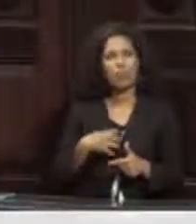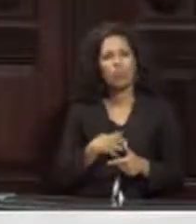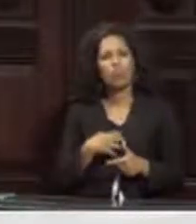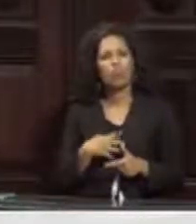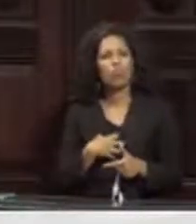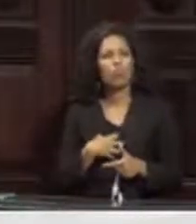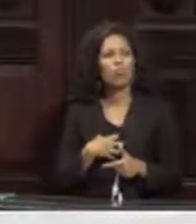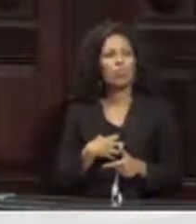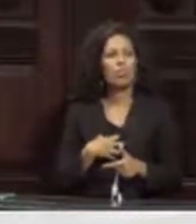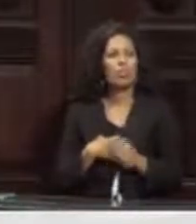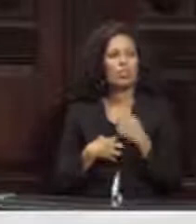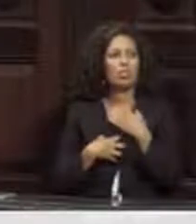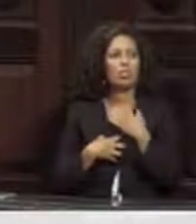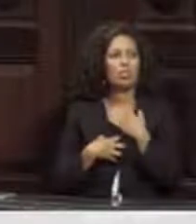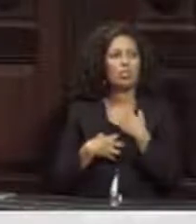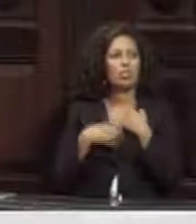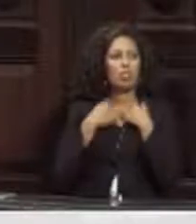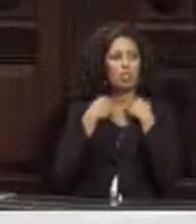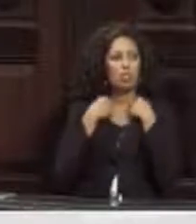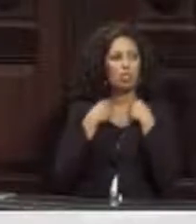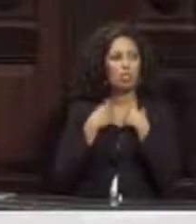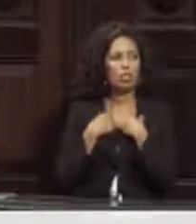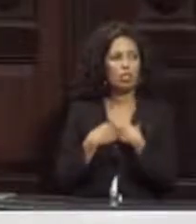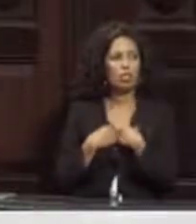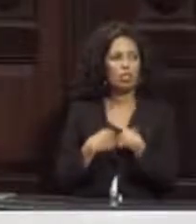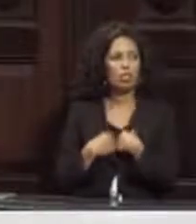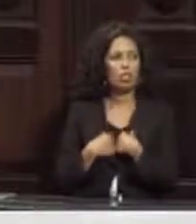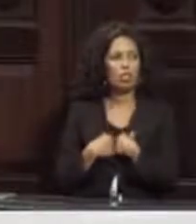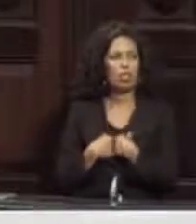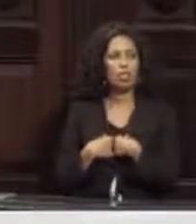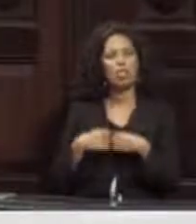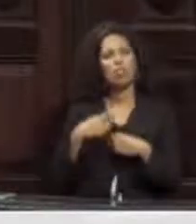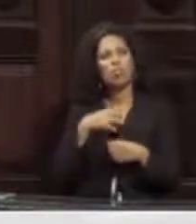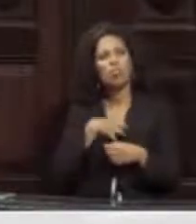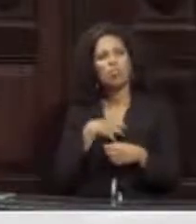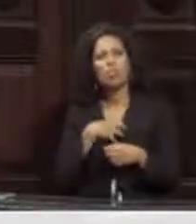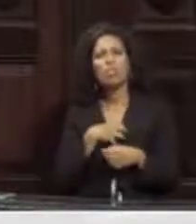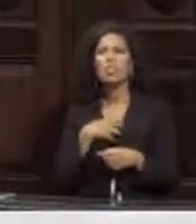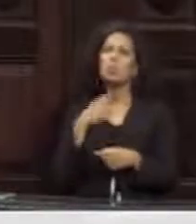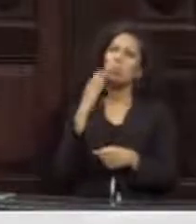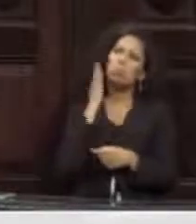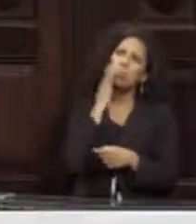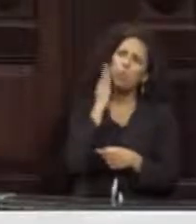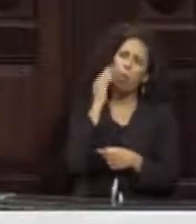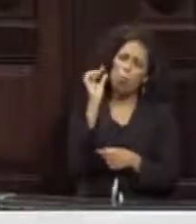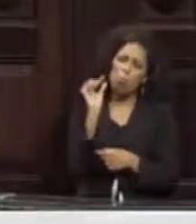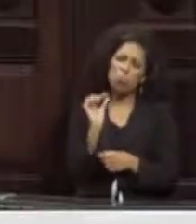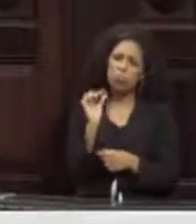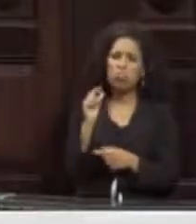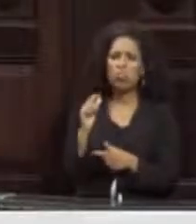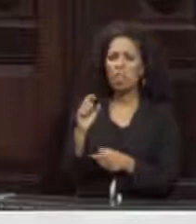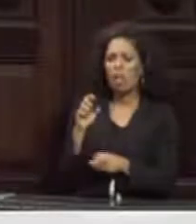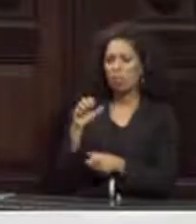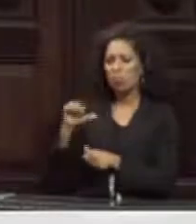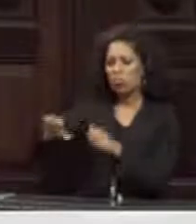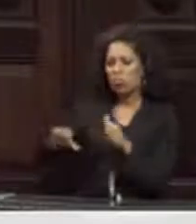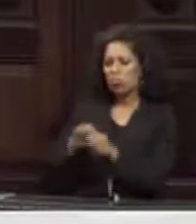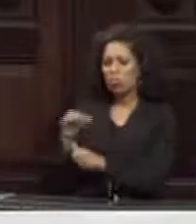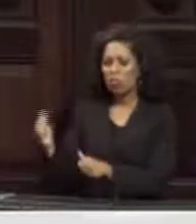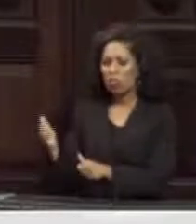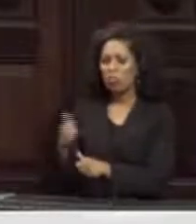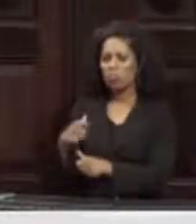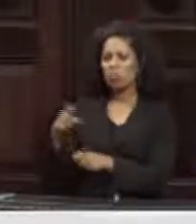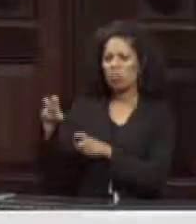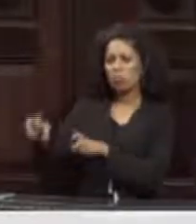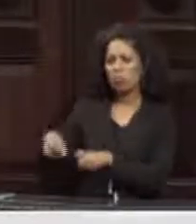ainda um pouco tocada pela necessidade de modernização nas audiências que assisti aqui da